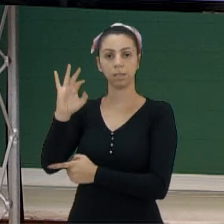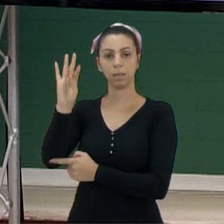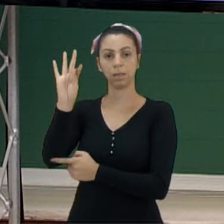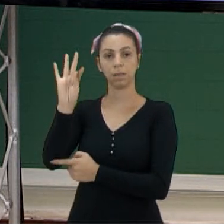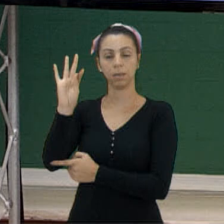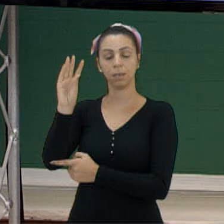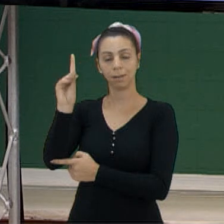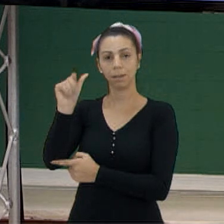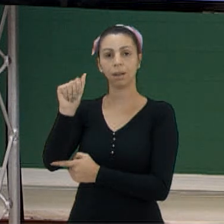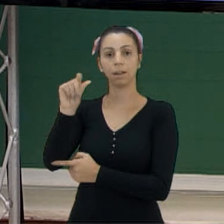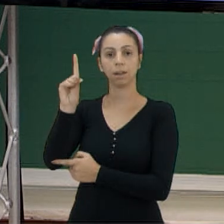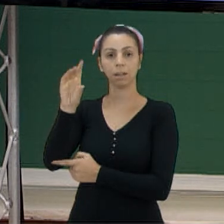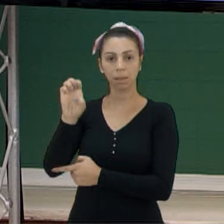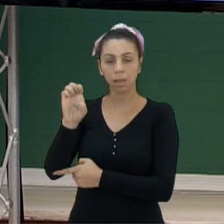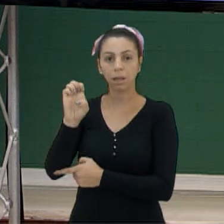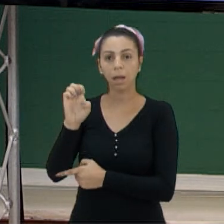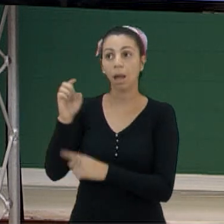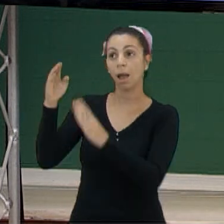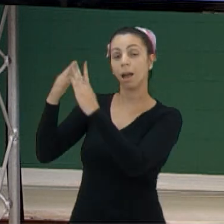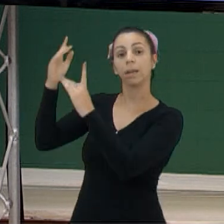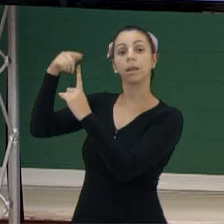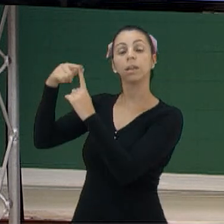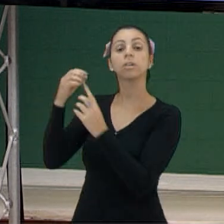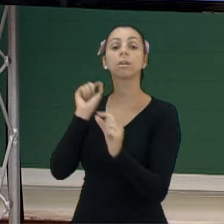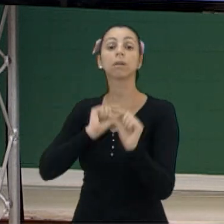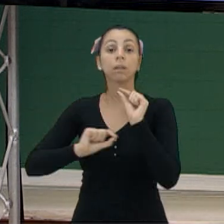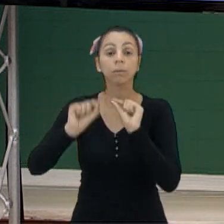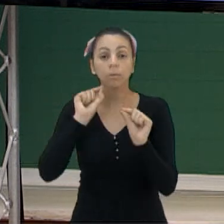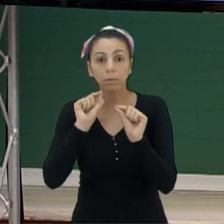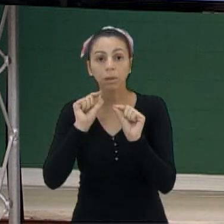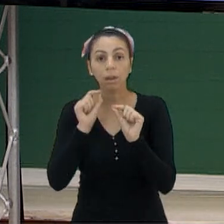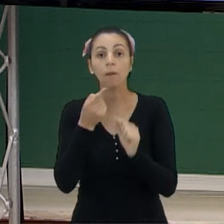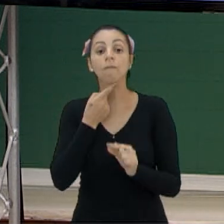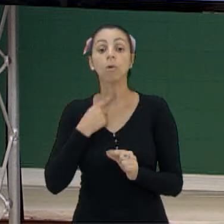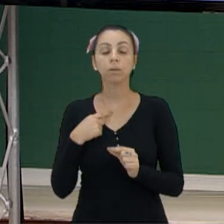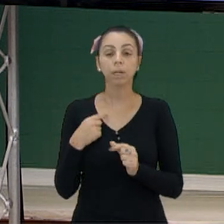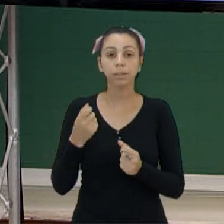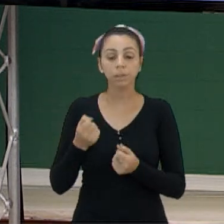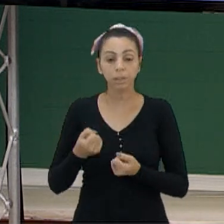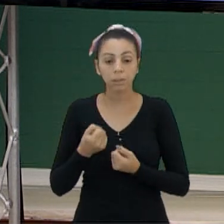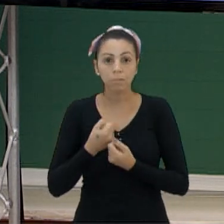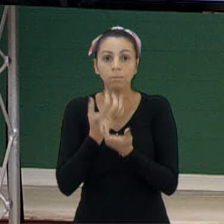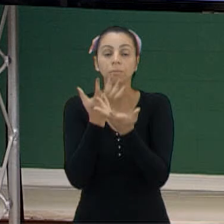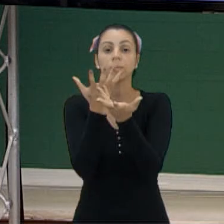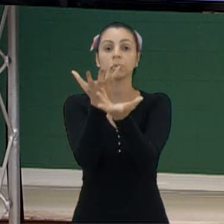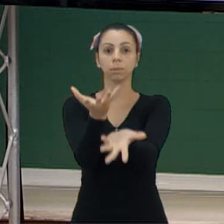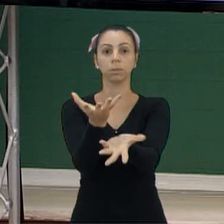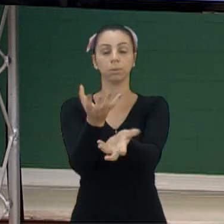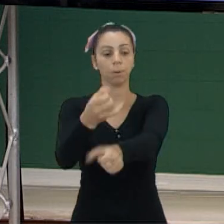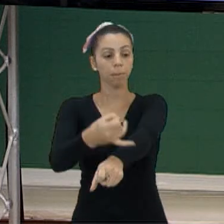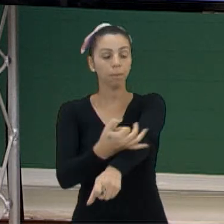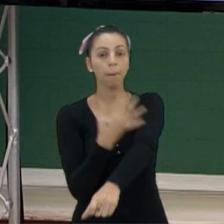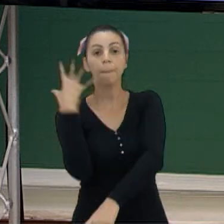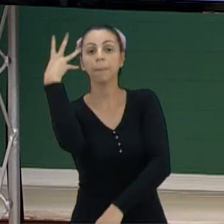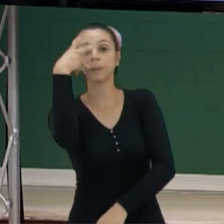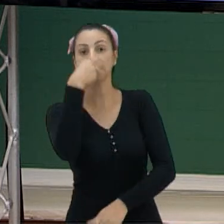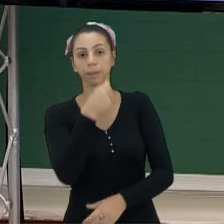mais realista, mais sentimental. O Renascimento trabalhava um ideal de beleza, o ideal de alguma coisa. Aqui